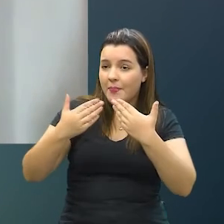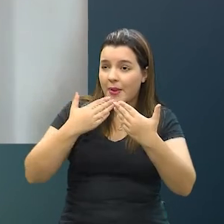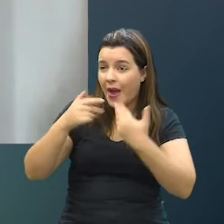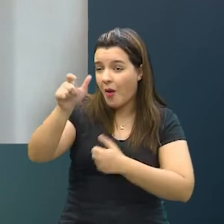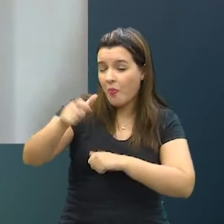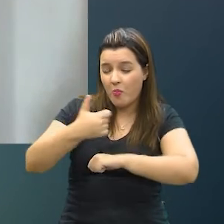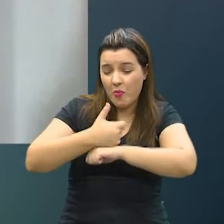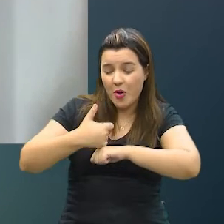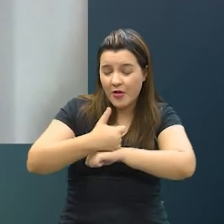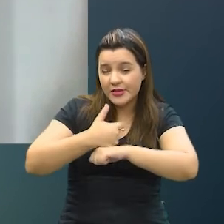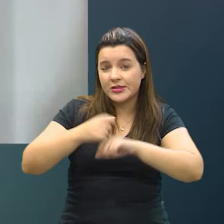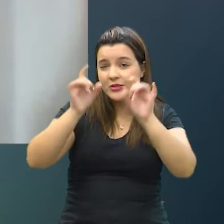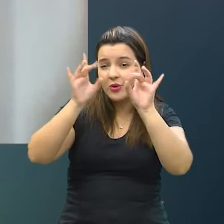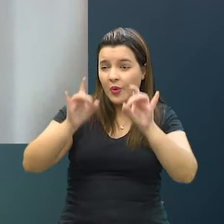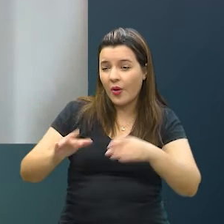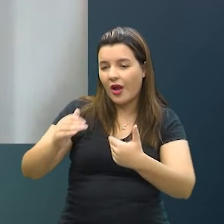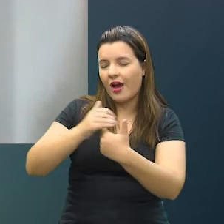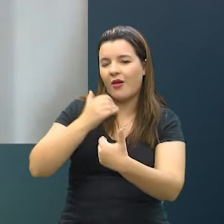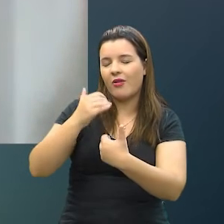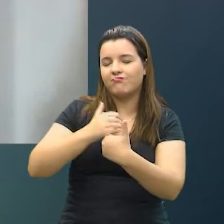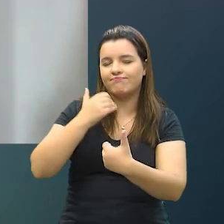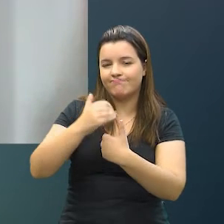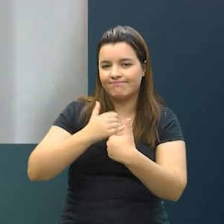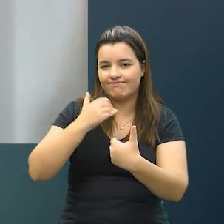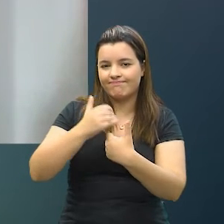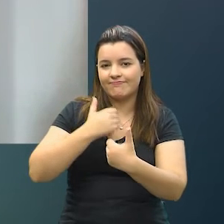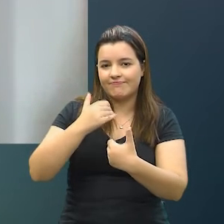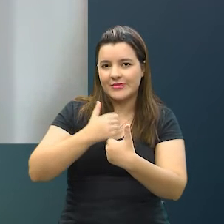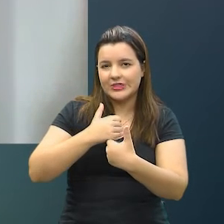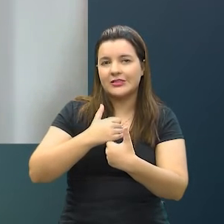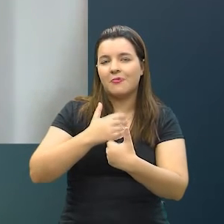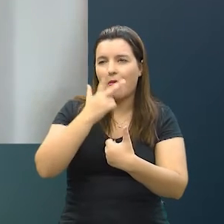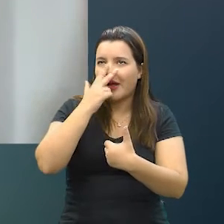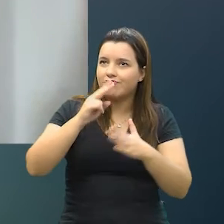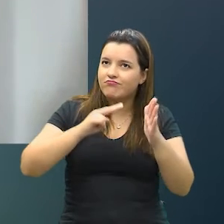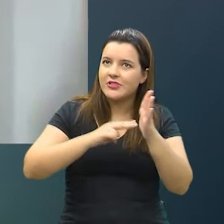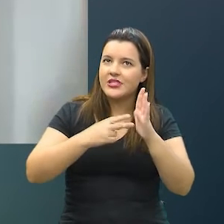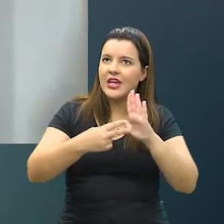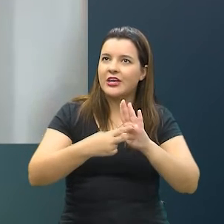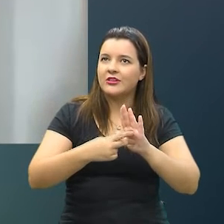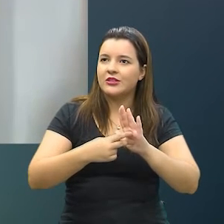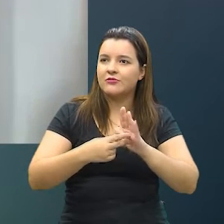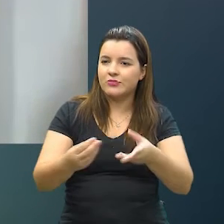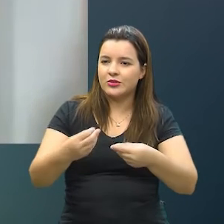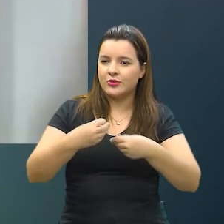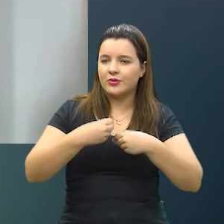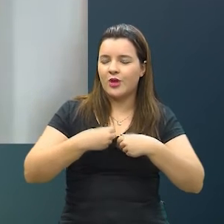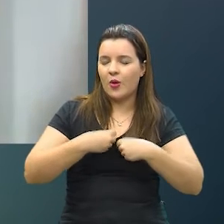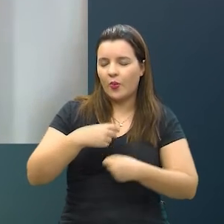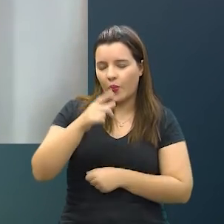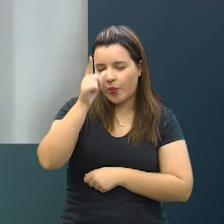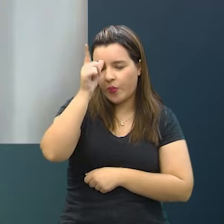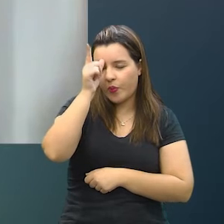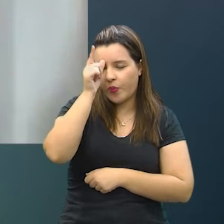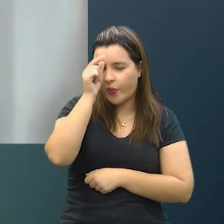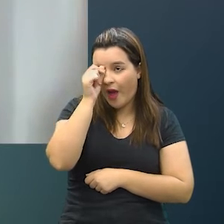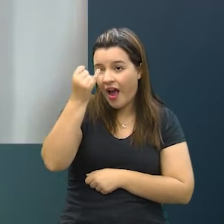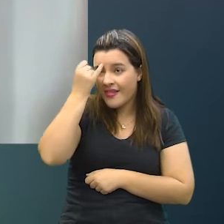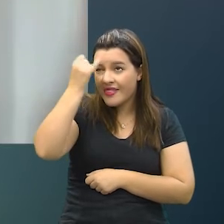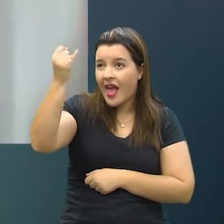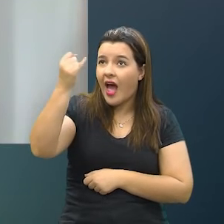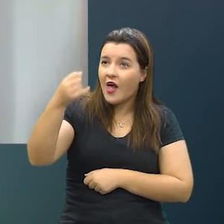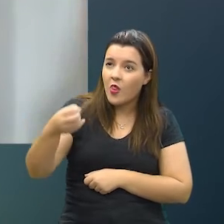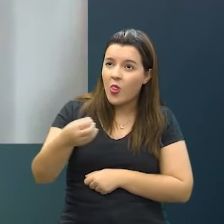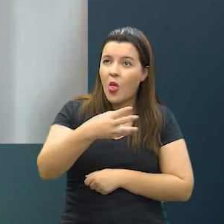com o nosso time de consultores, realmente significou assim para muitos deles assim um caminho assim